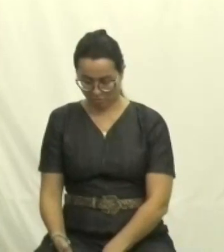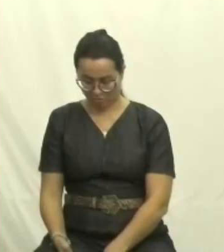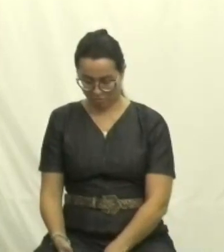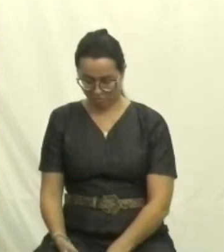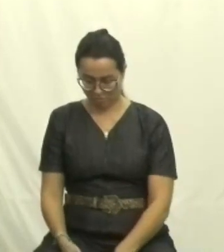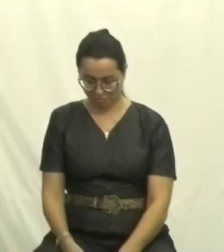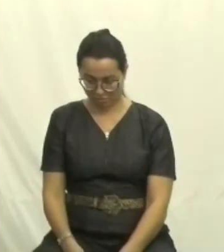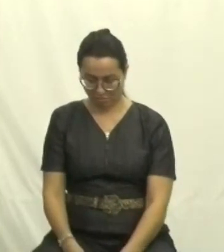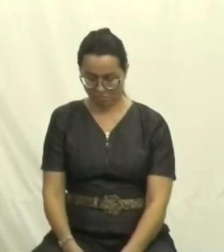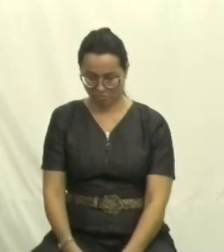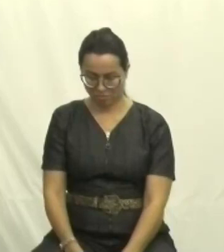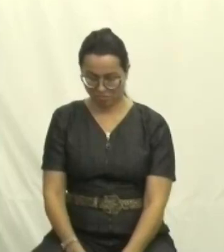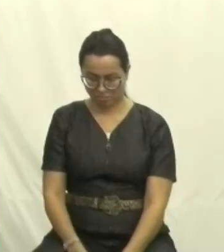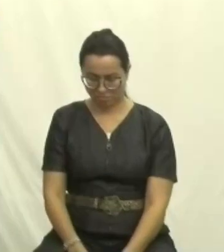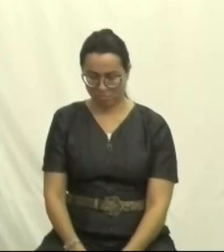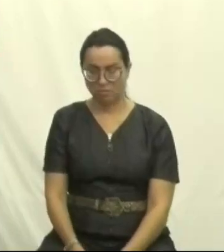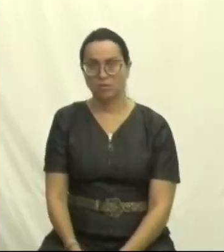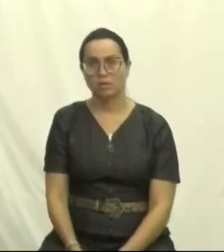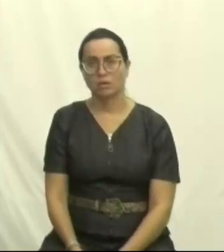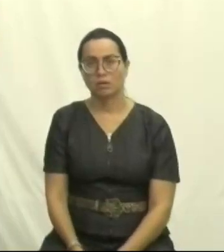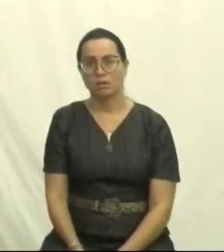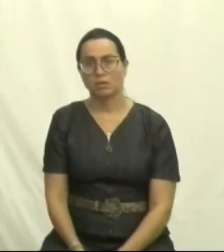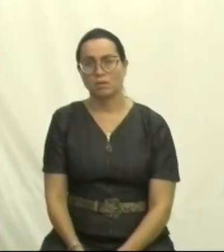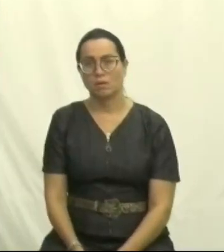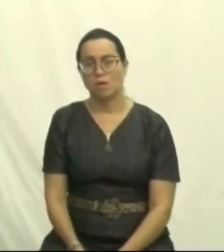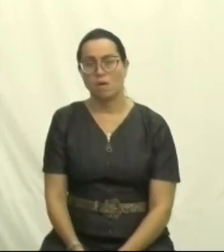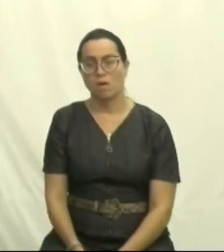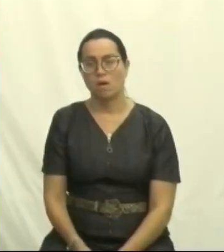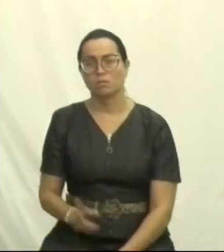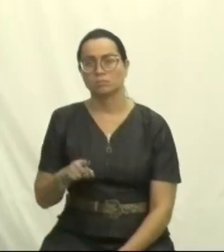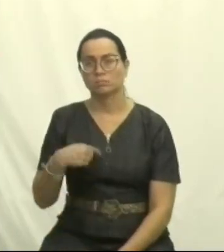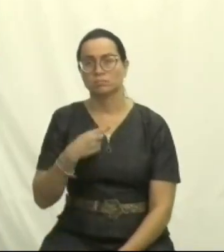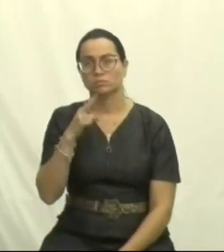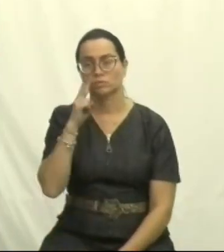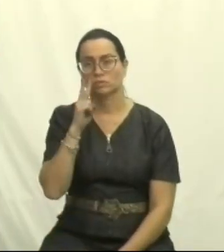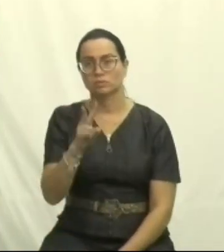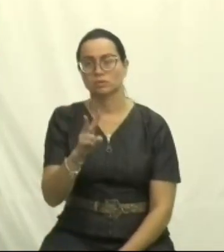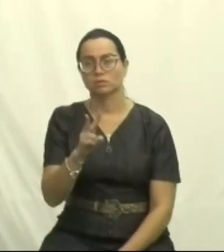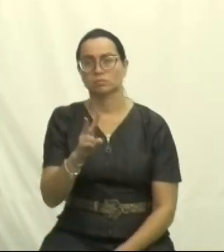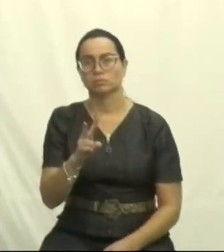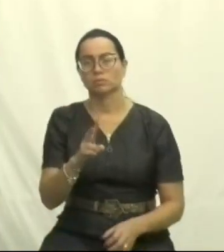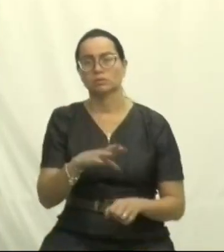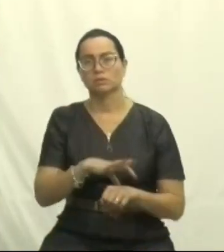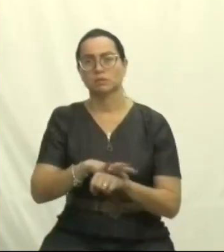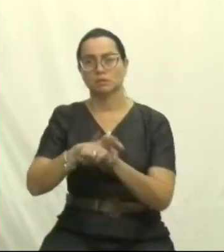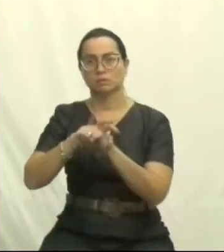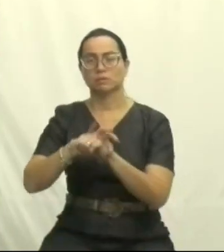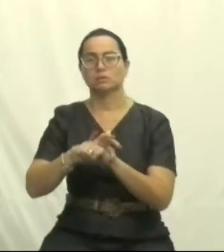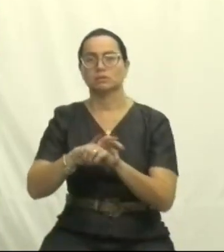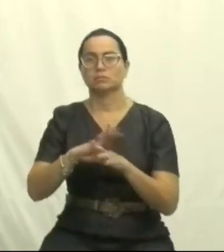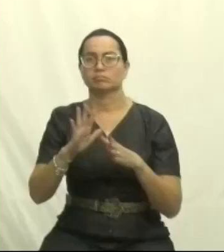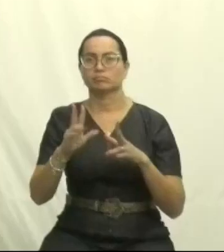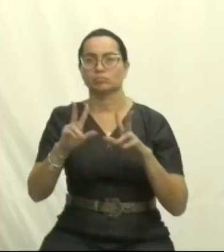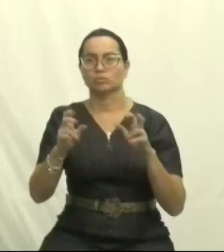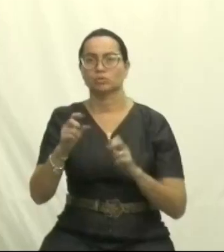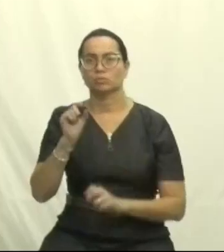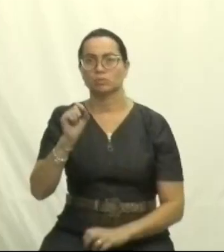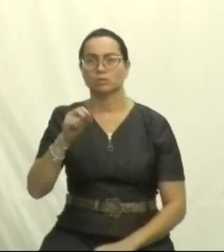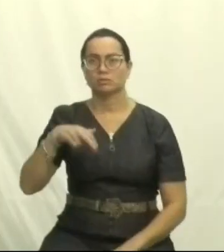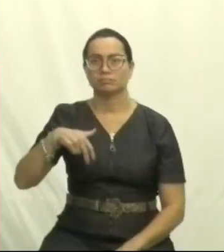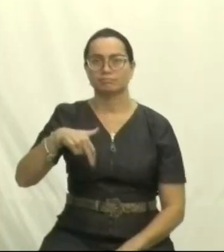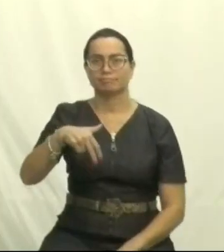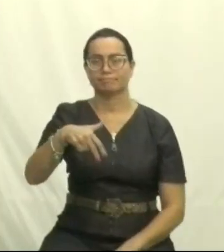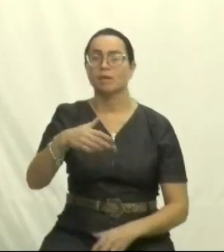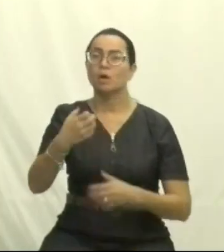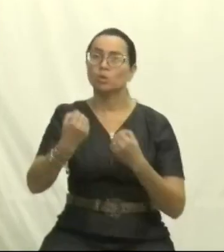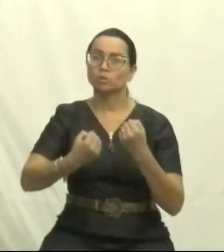podemos ali ver que a insegurança, né, principalmente para pedestres, até a questão dos